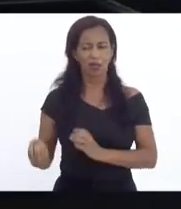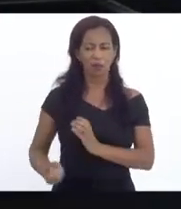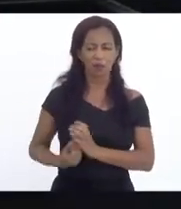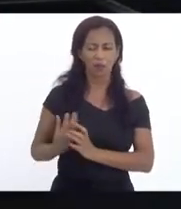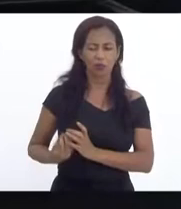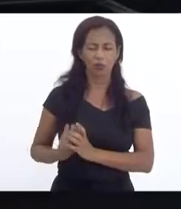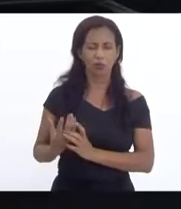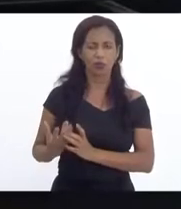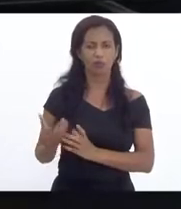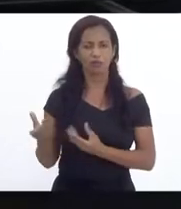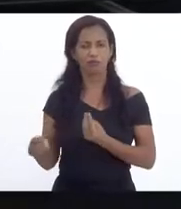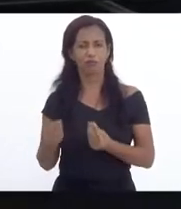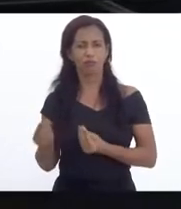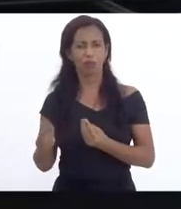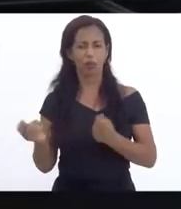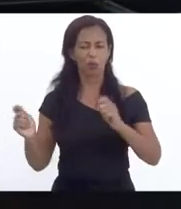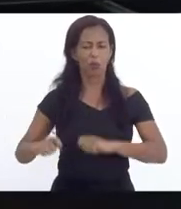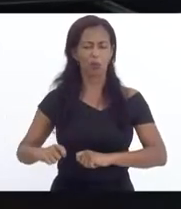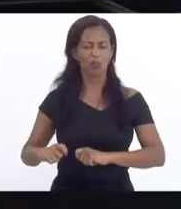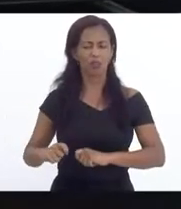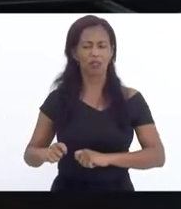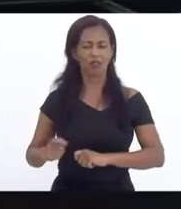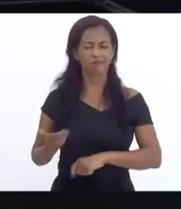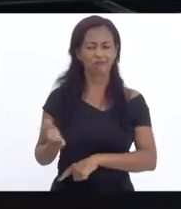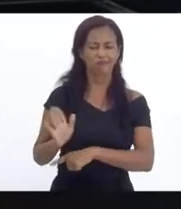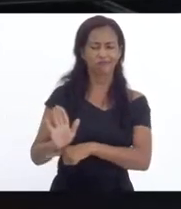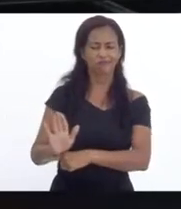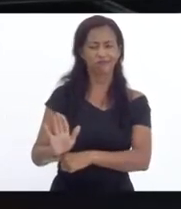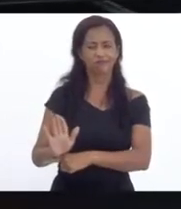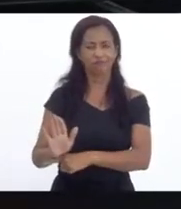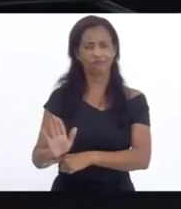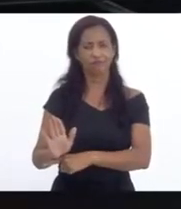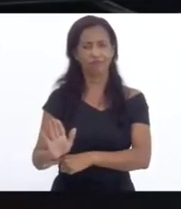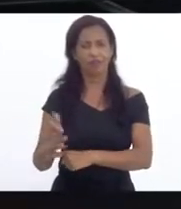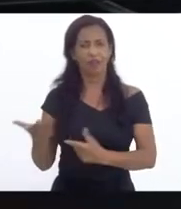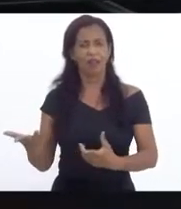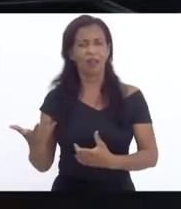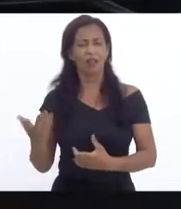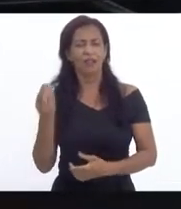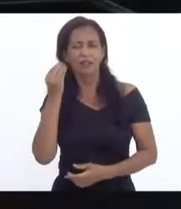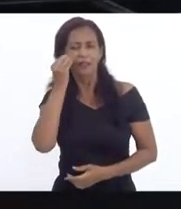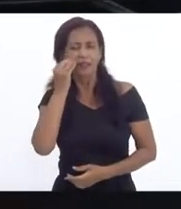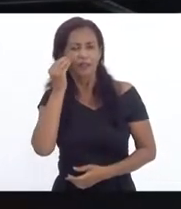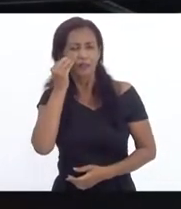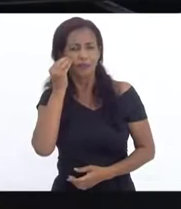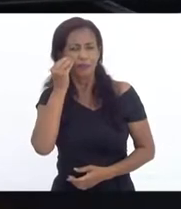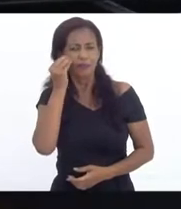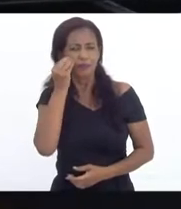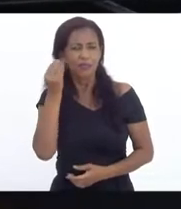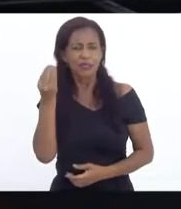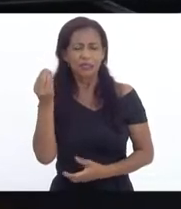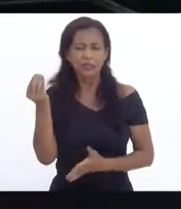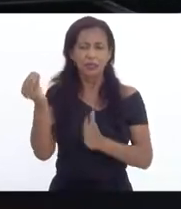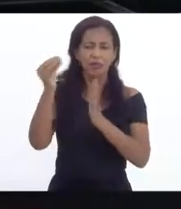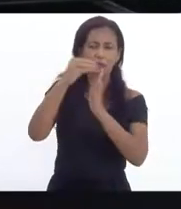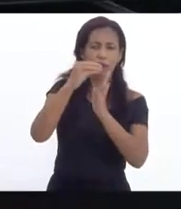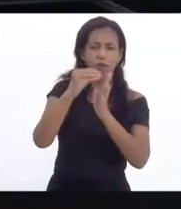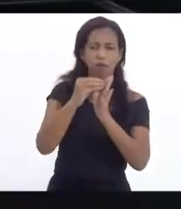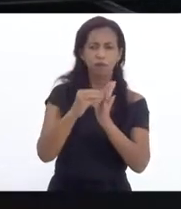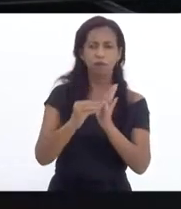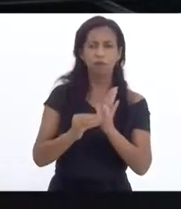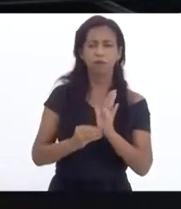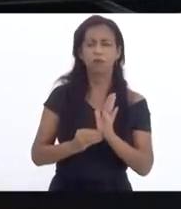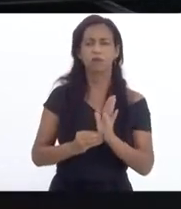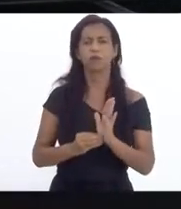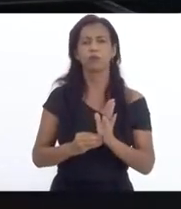produtiva, podemos ser útil. Até, nas nossas experiências, colocar tudo